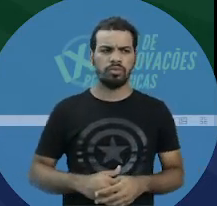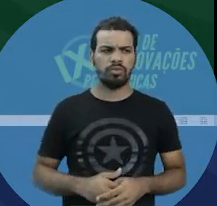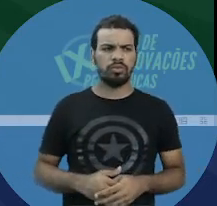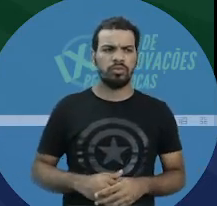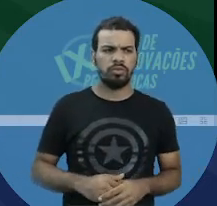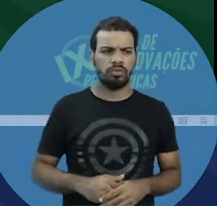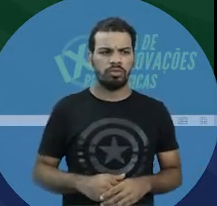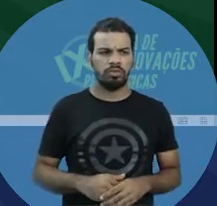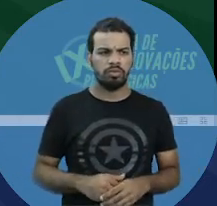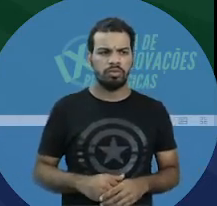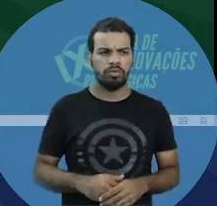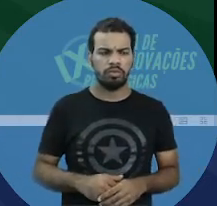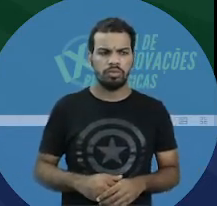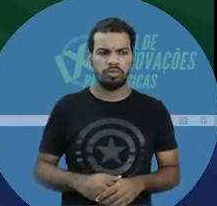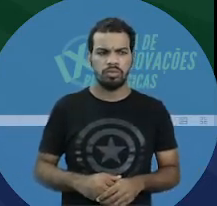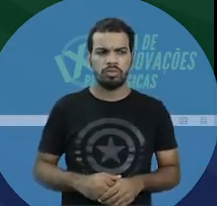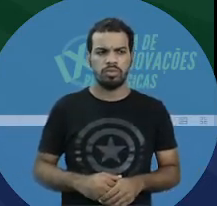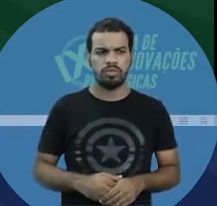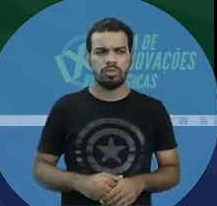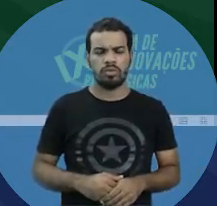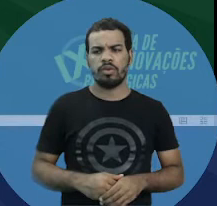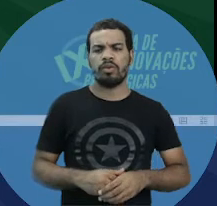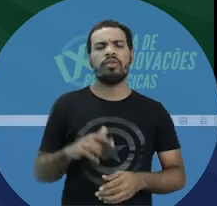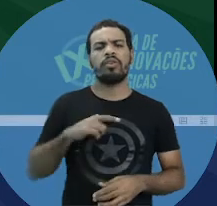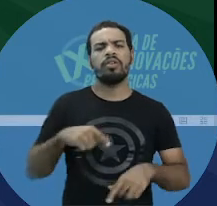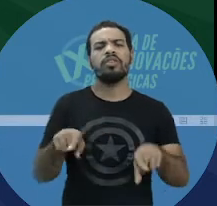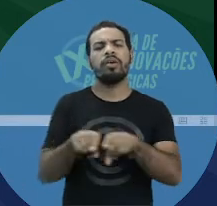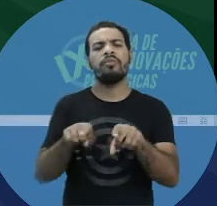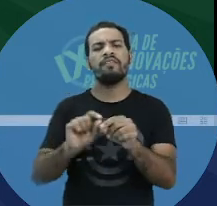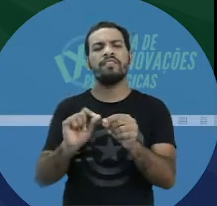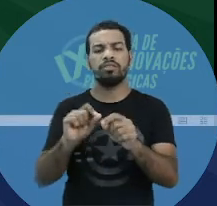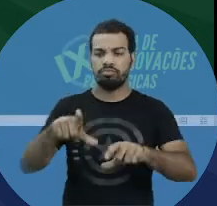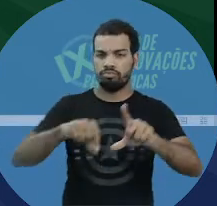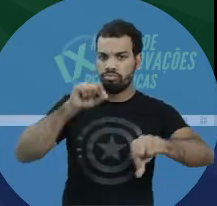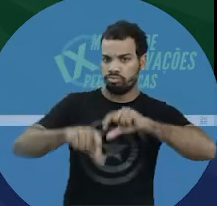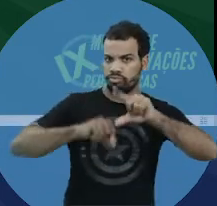Nós temos também, foi feita uma eleição